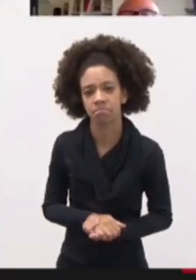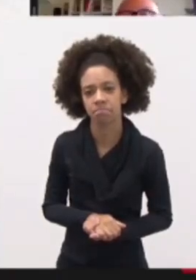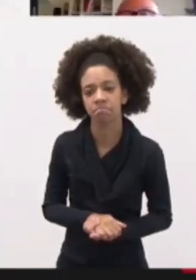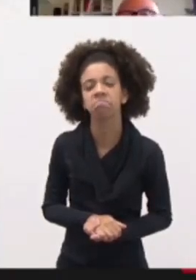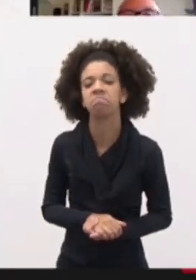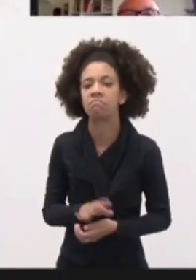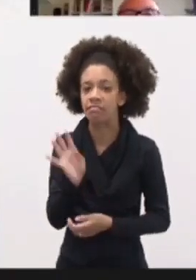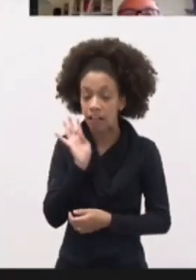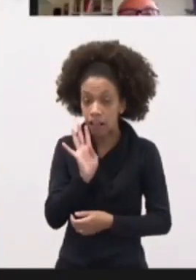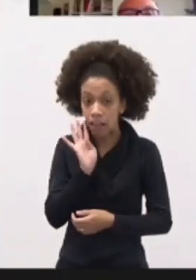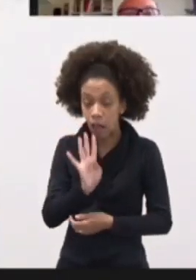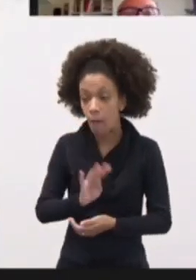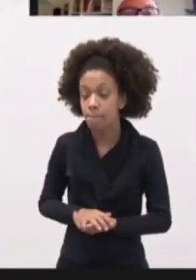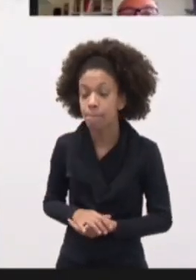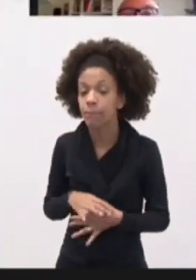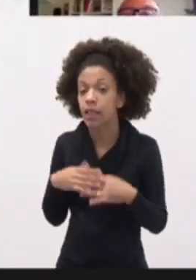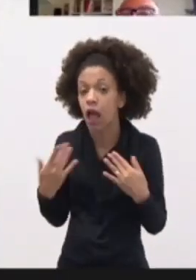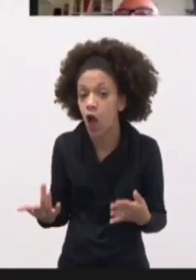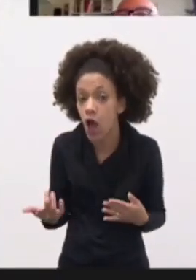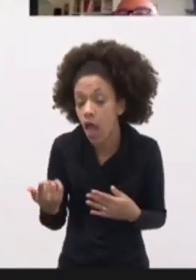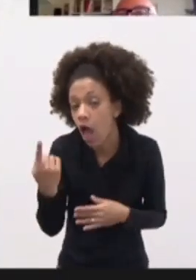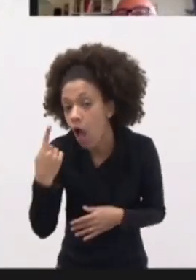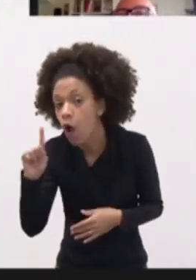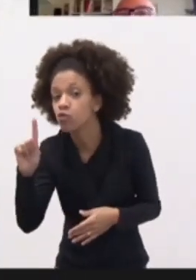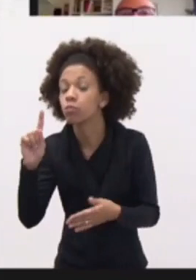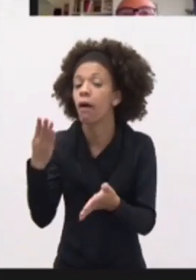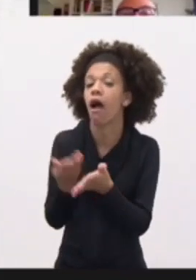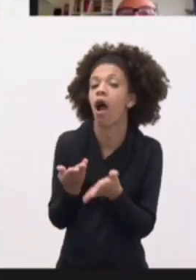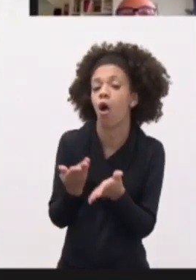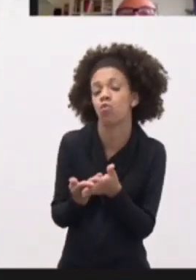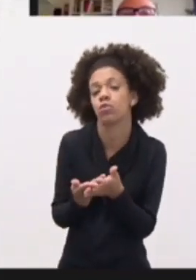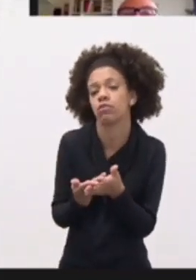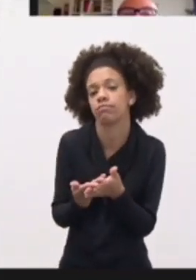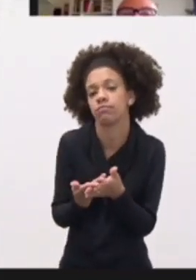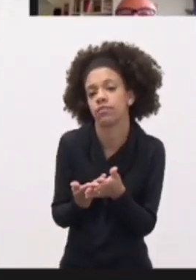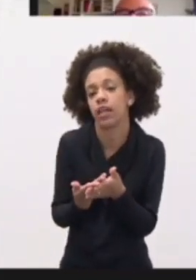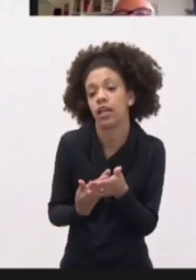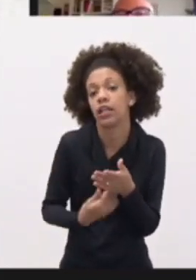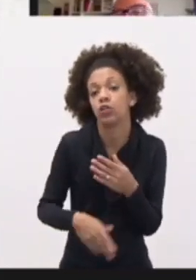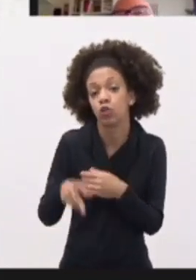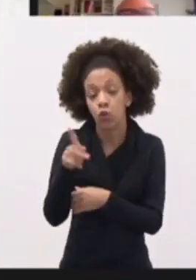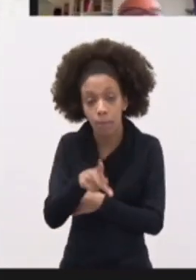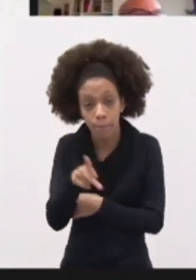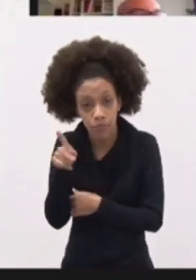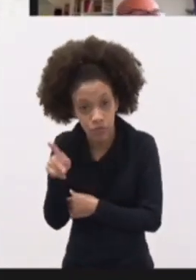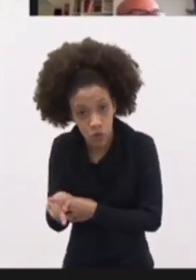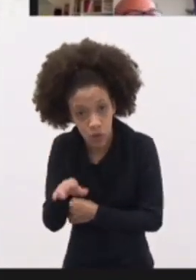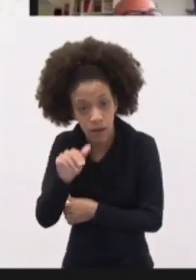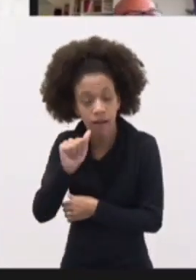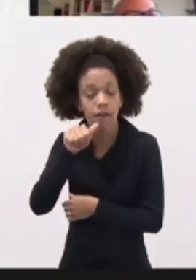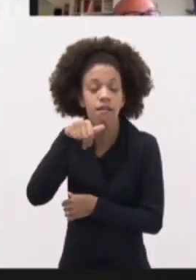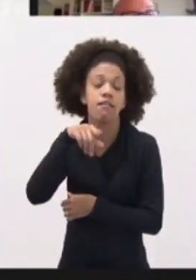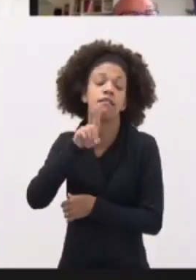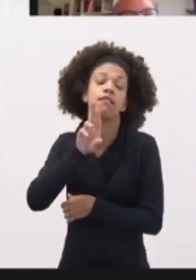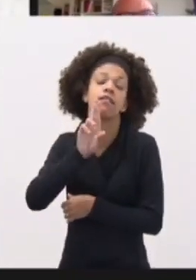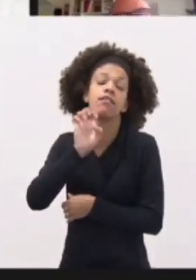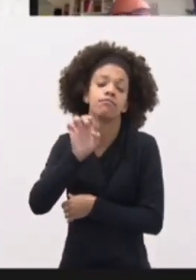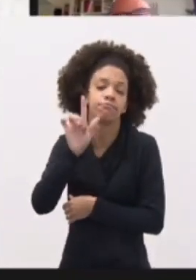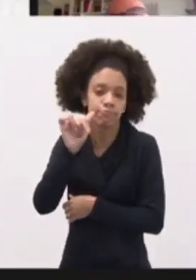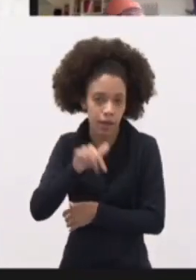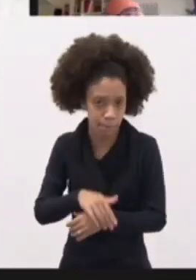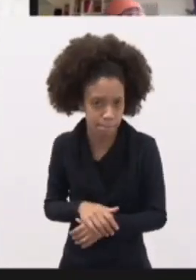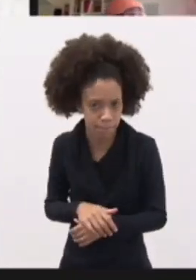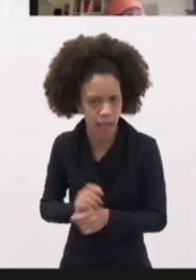Bacana. E aí, eu vou para a última aula, é uma aula que é do professor André, que tem a ver com uma competência que